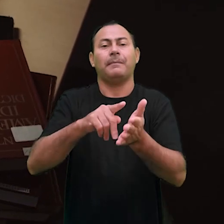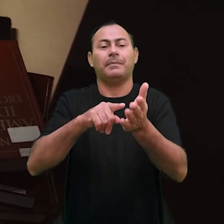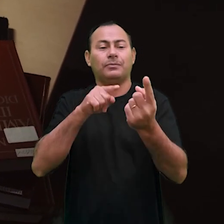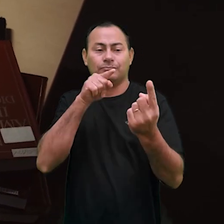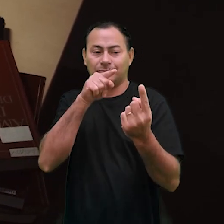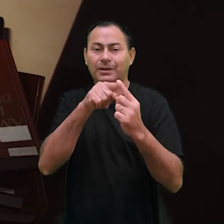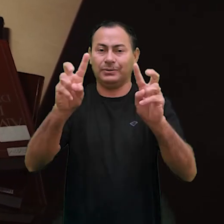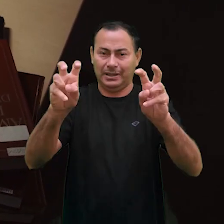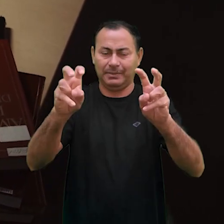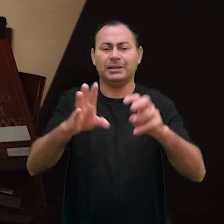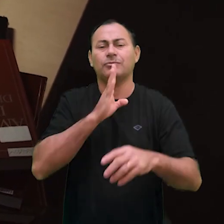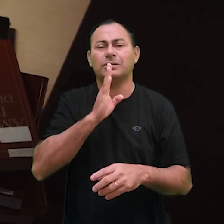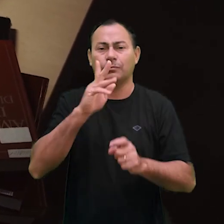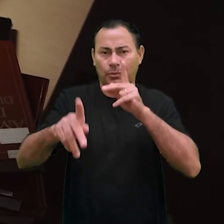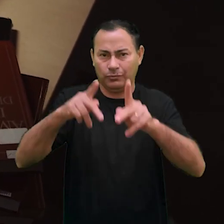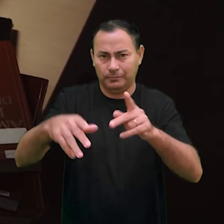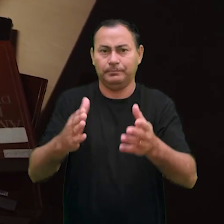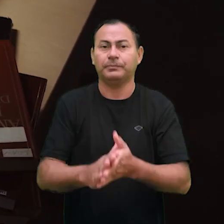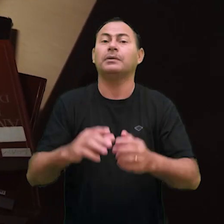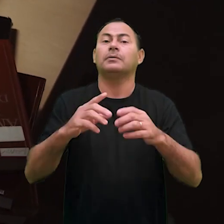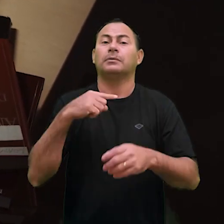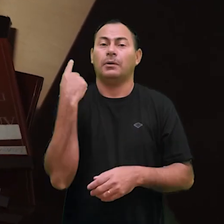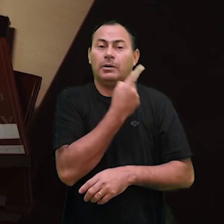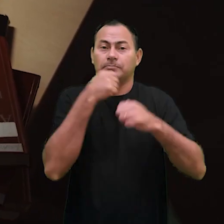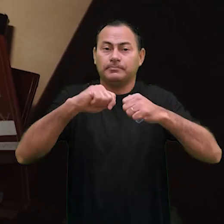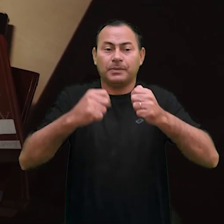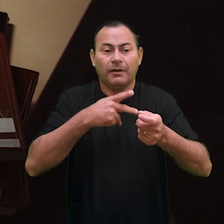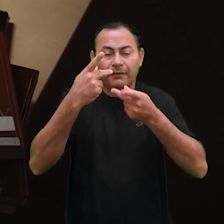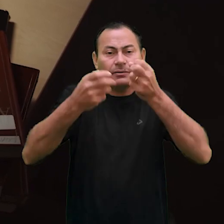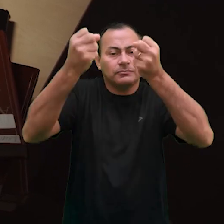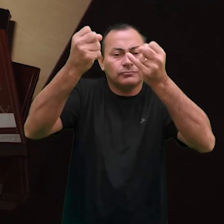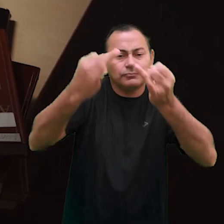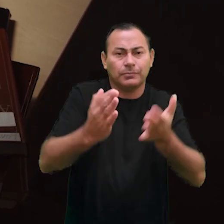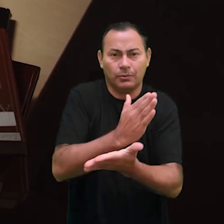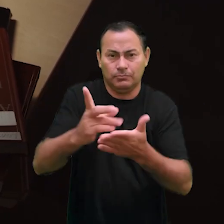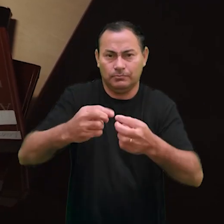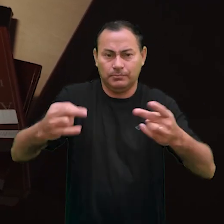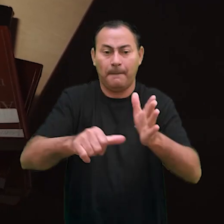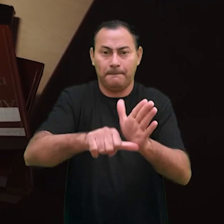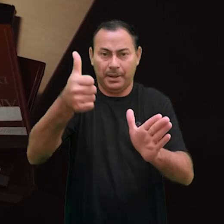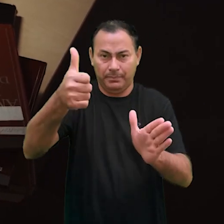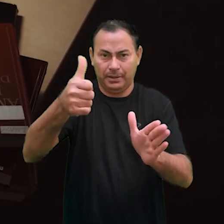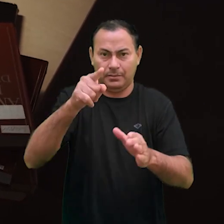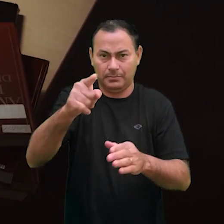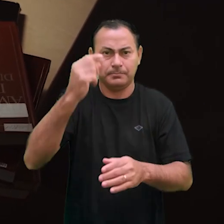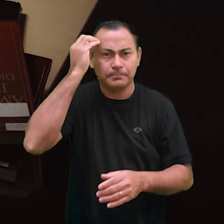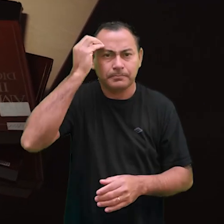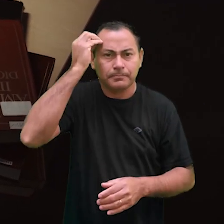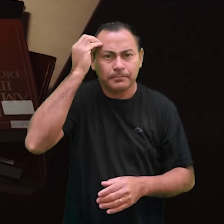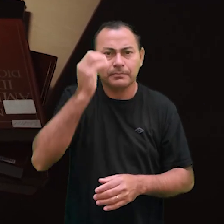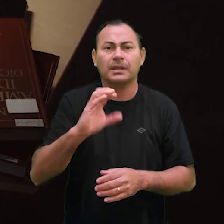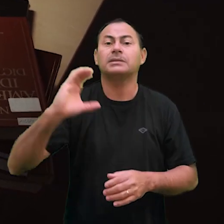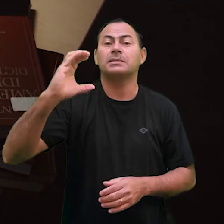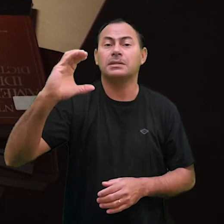Esta é a verdadeira questão aqui, e é uma questão muito popular. Precisamos colocar algumas coisas em perspectiva agora.